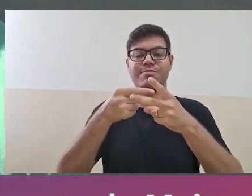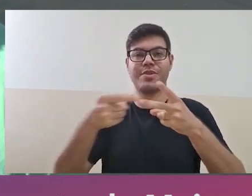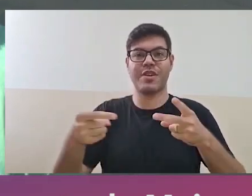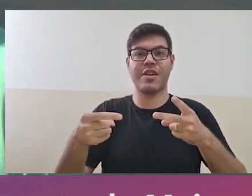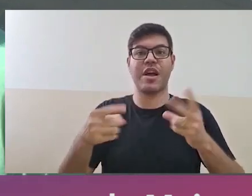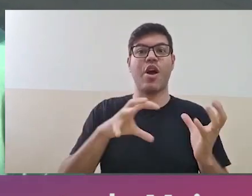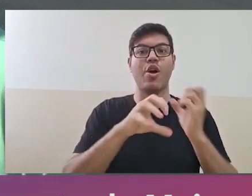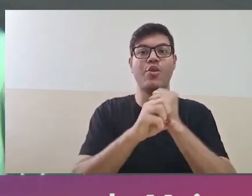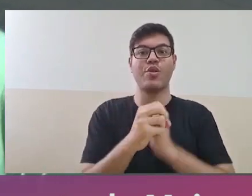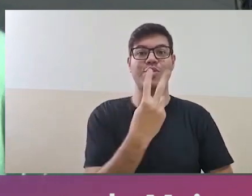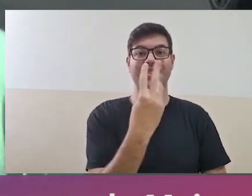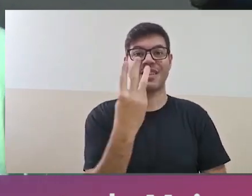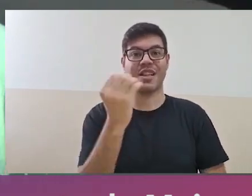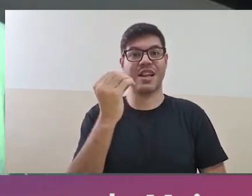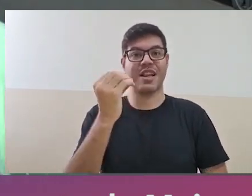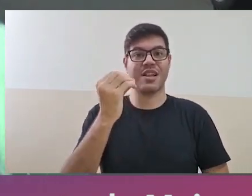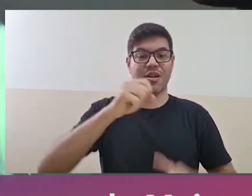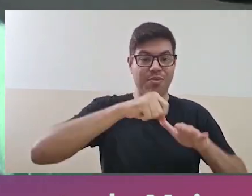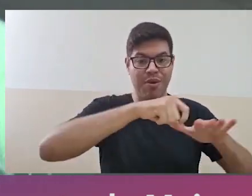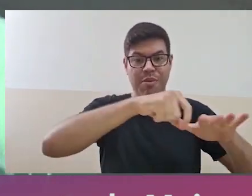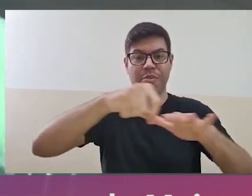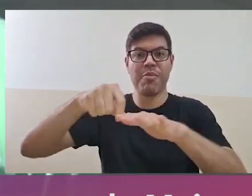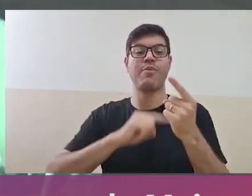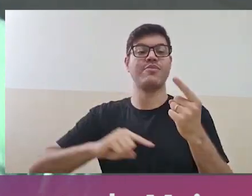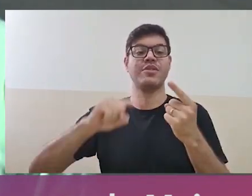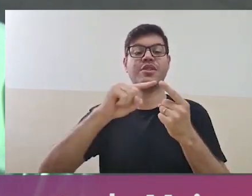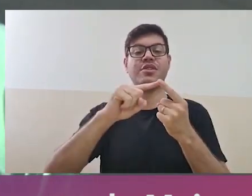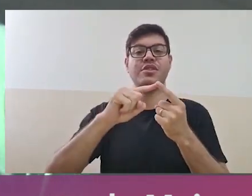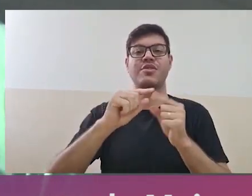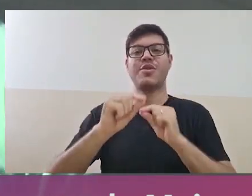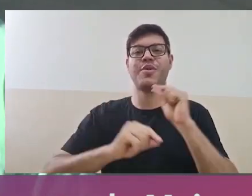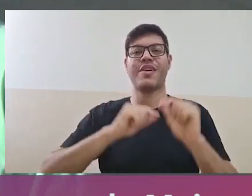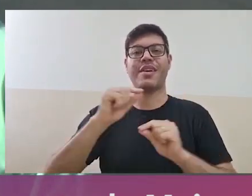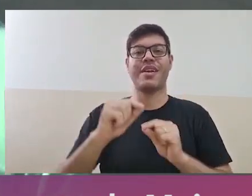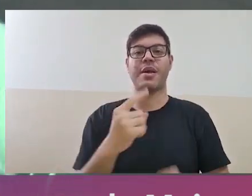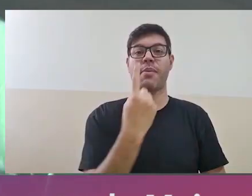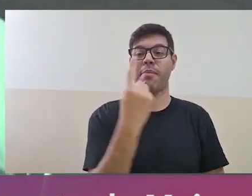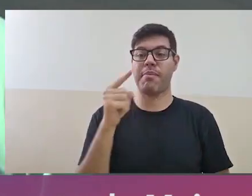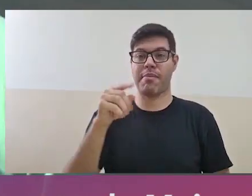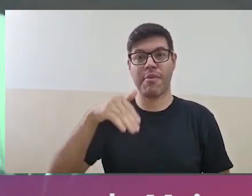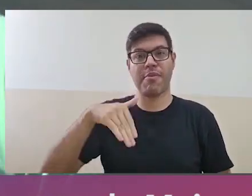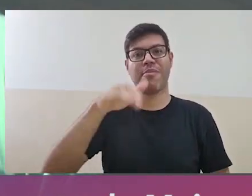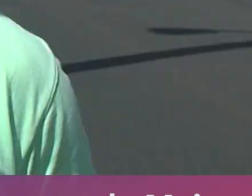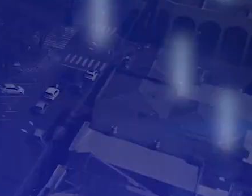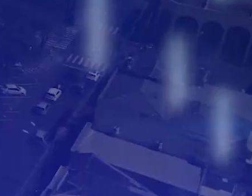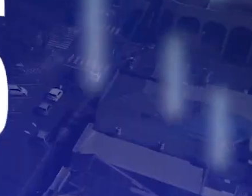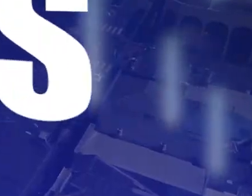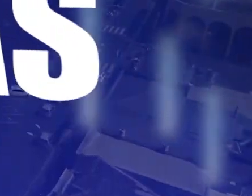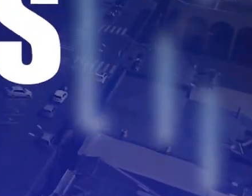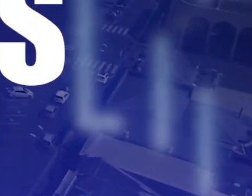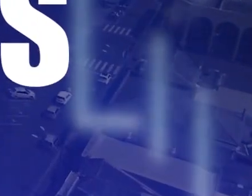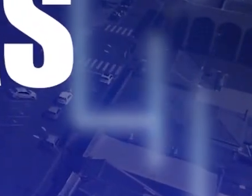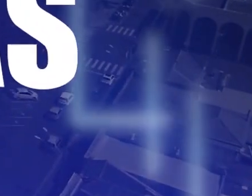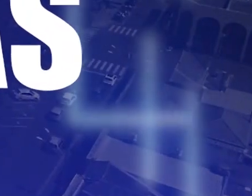230 mudas, então assim por diante a gente vai plantando para chegar ao objetivo de 1.000 mudas.